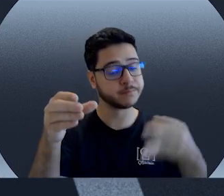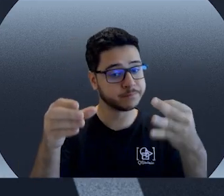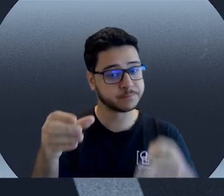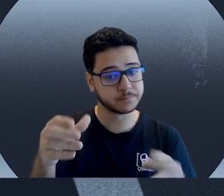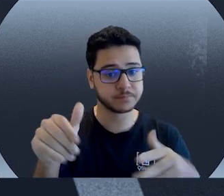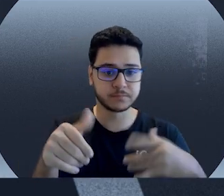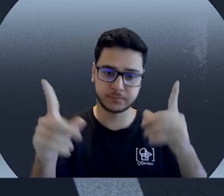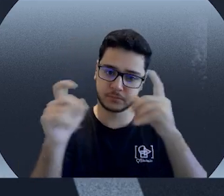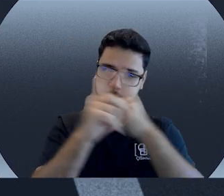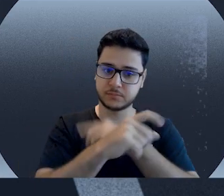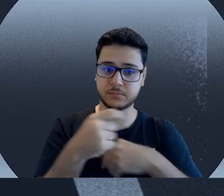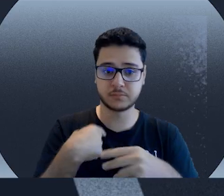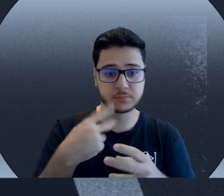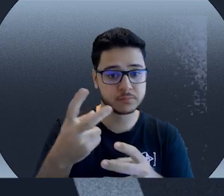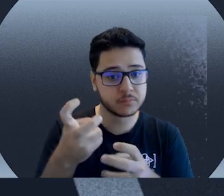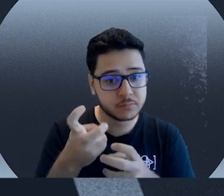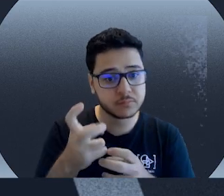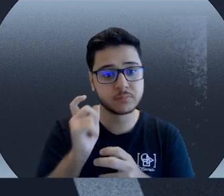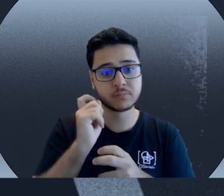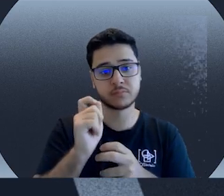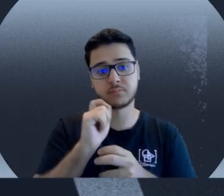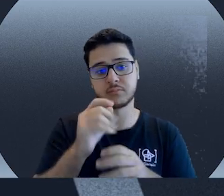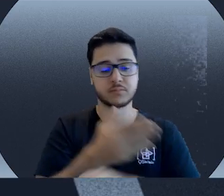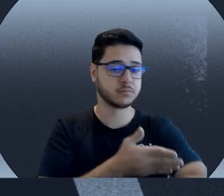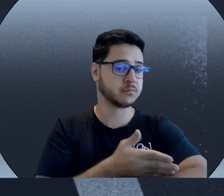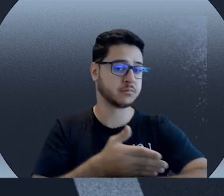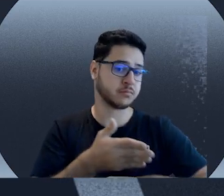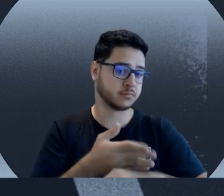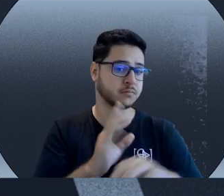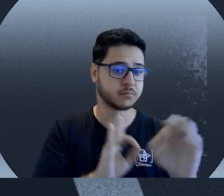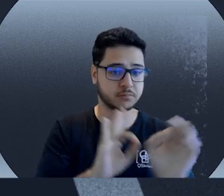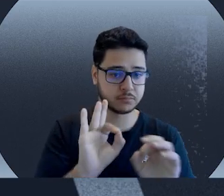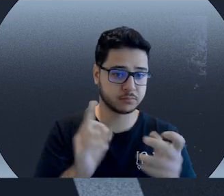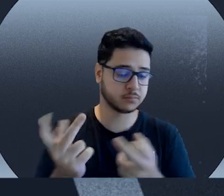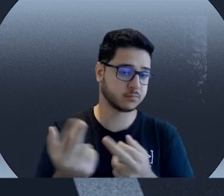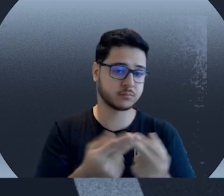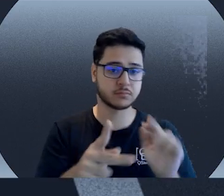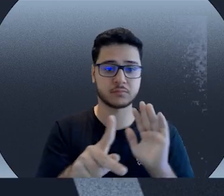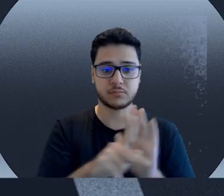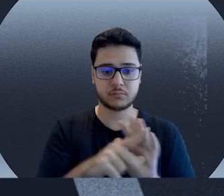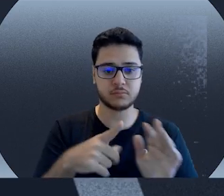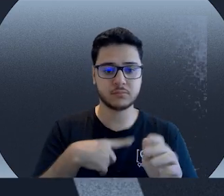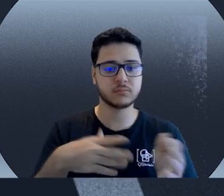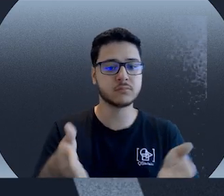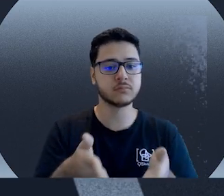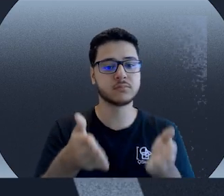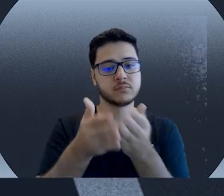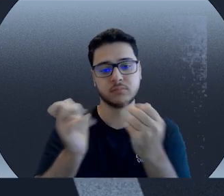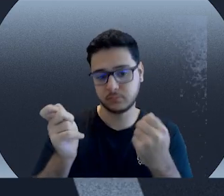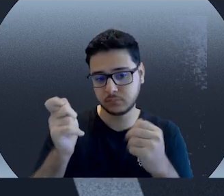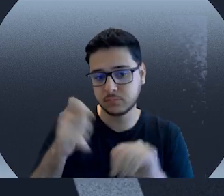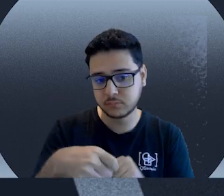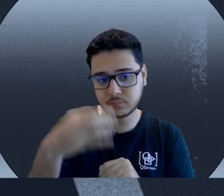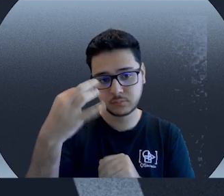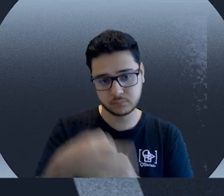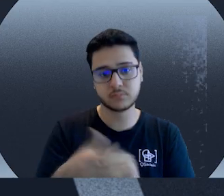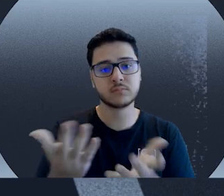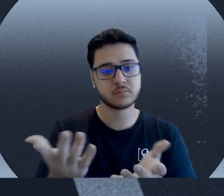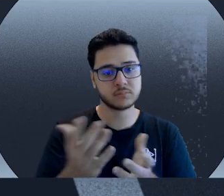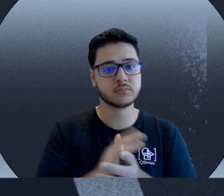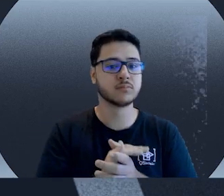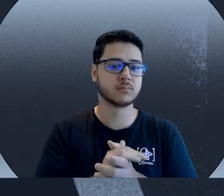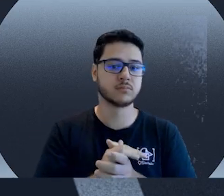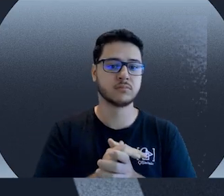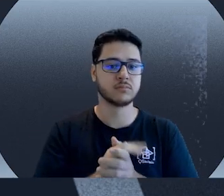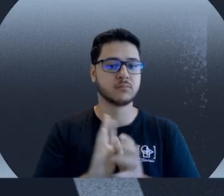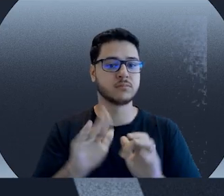Então é muito difícil eu ver uma gravação em branco, que é como costuma vir em garrafas, né? Garrafas